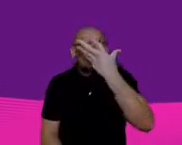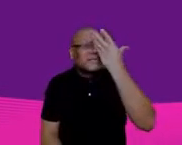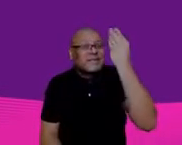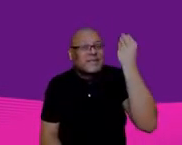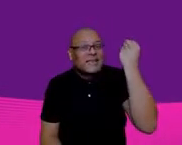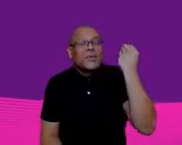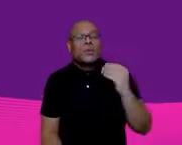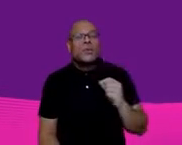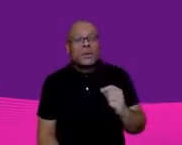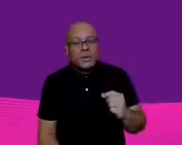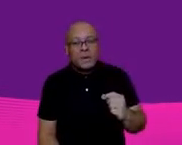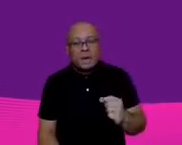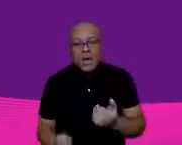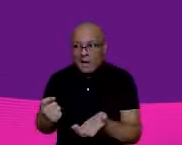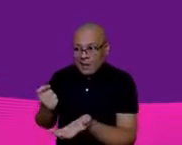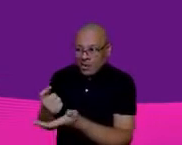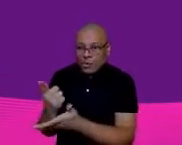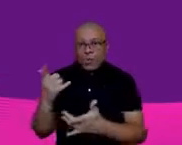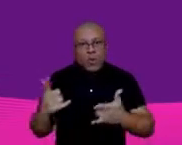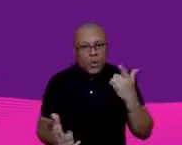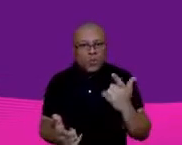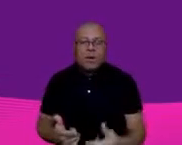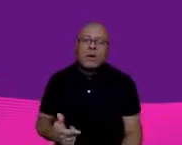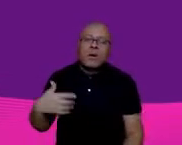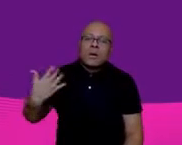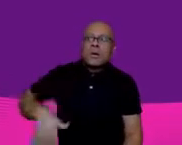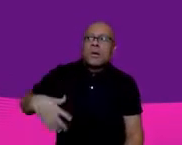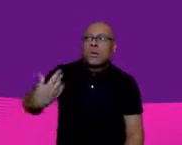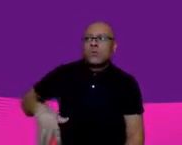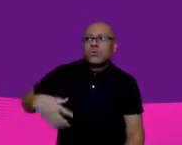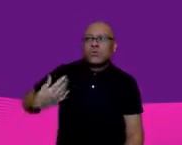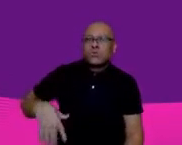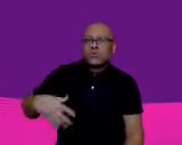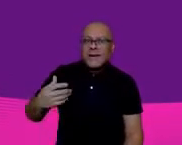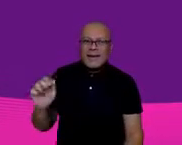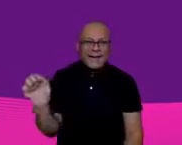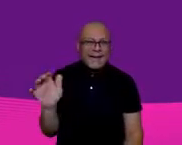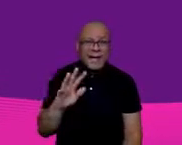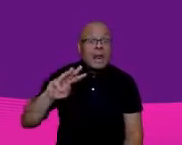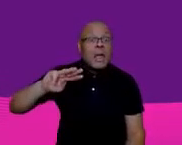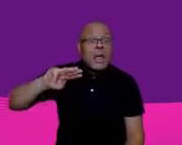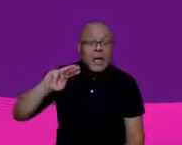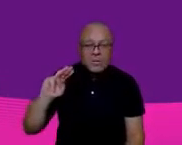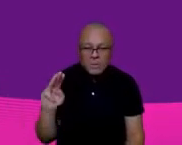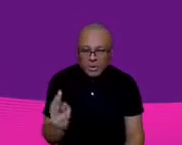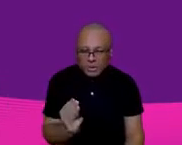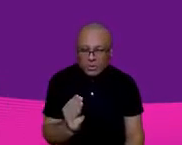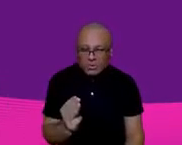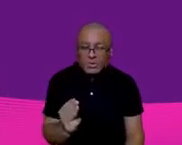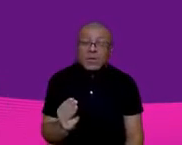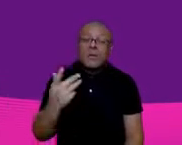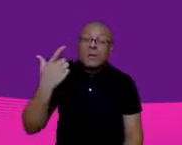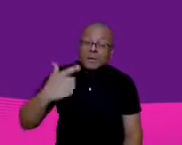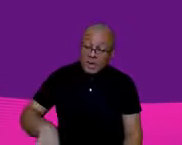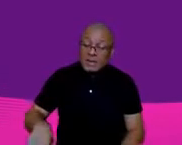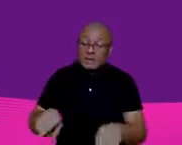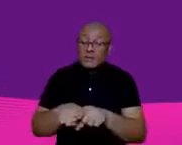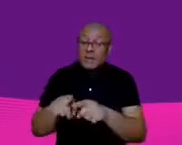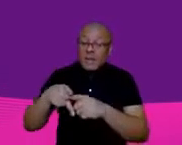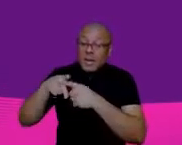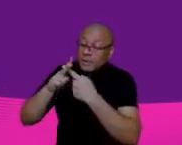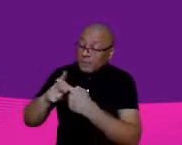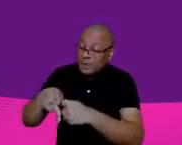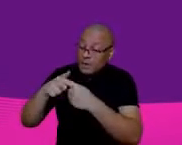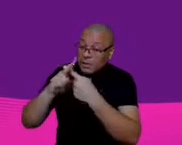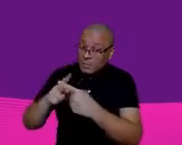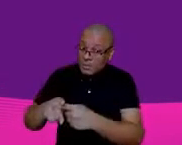uma compra de um robô é extremamente elevado, né? A gente está falando de milhões aí. E, além disso, tem a manutenção, e como a gente está falando de alguma